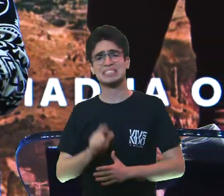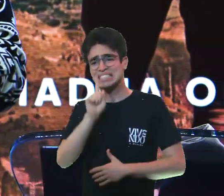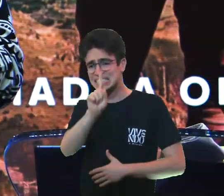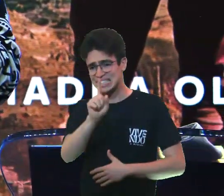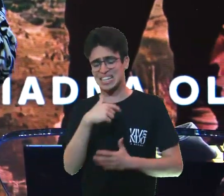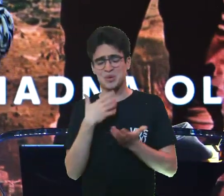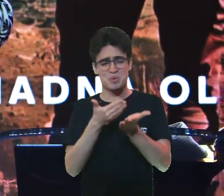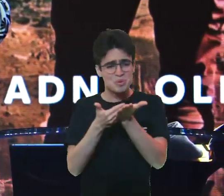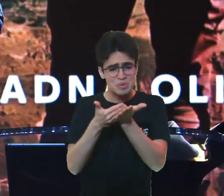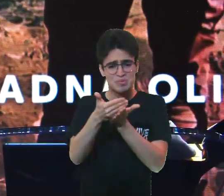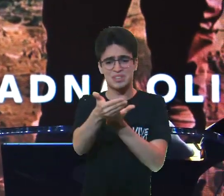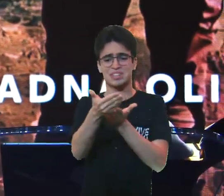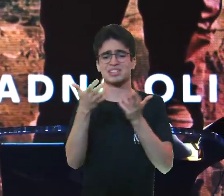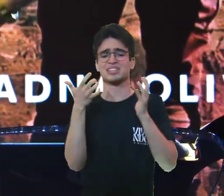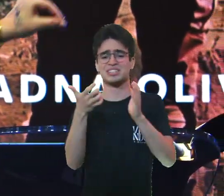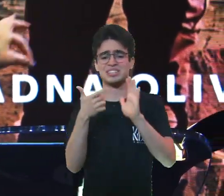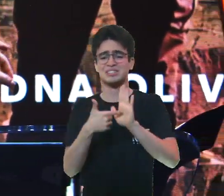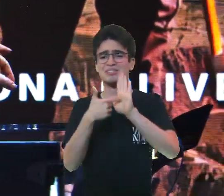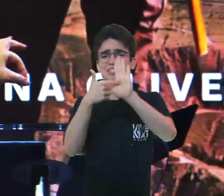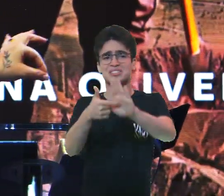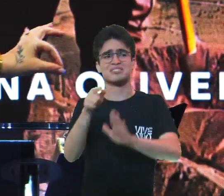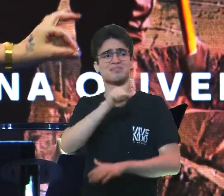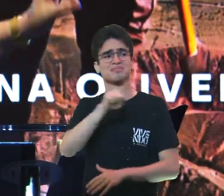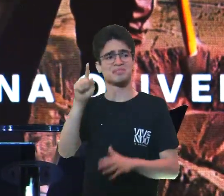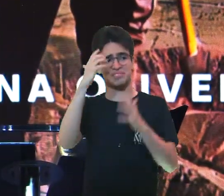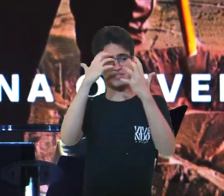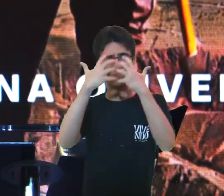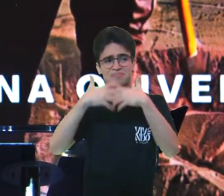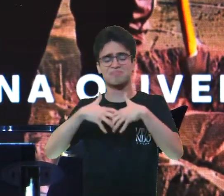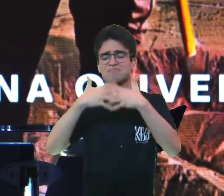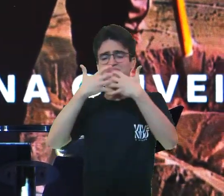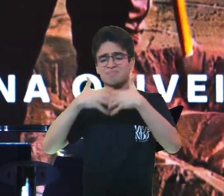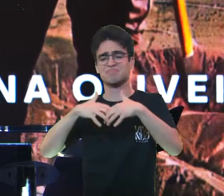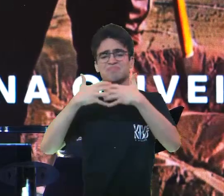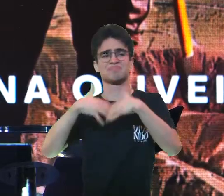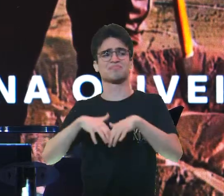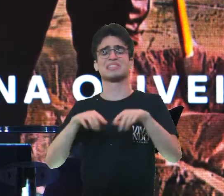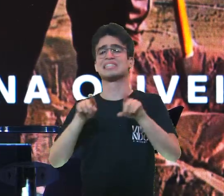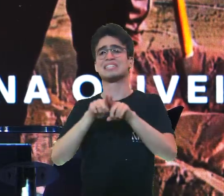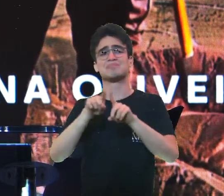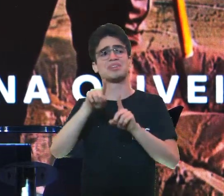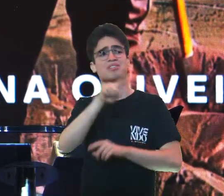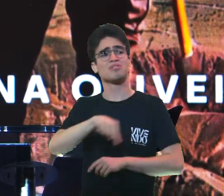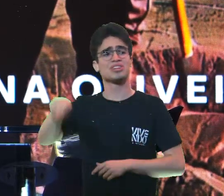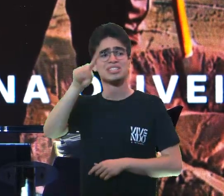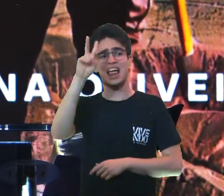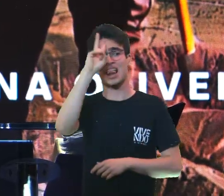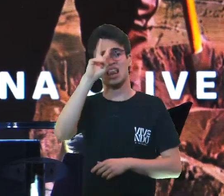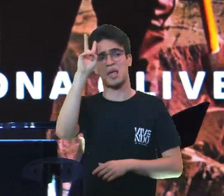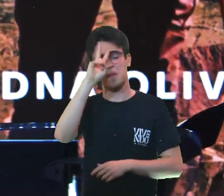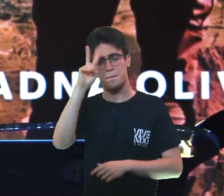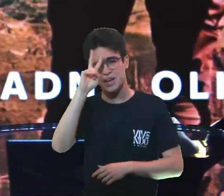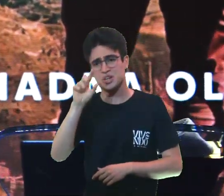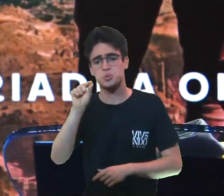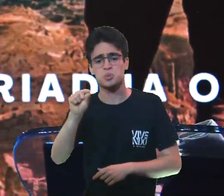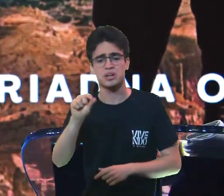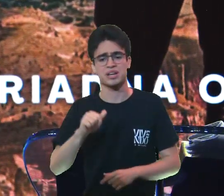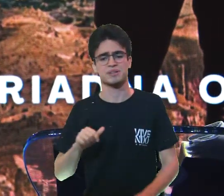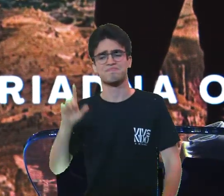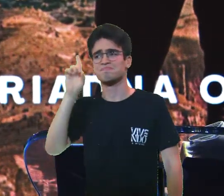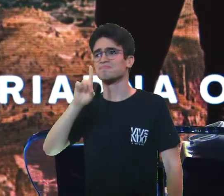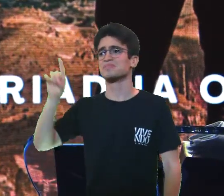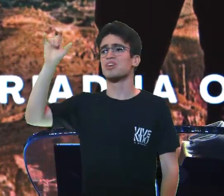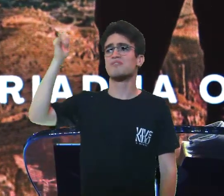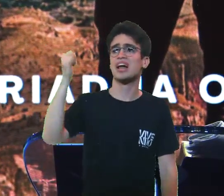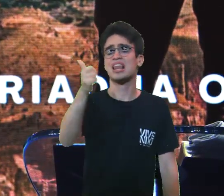de começar trazendo essa meditação breve e um lembrete ao seu coração. Deus está